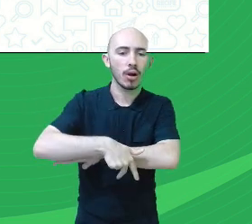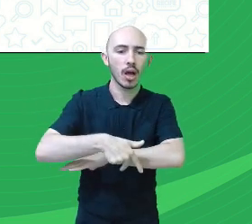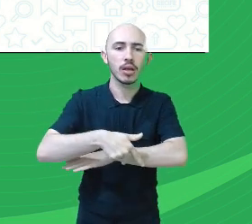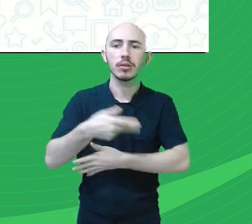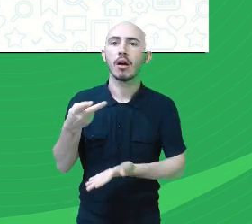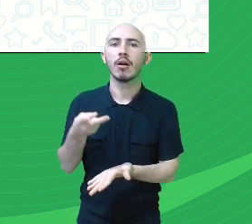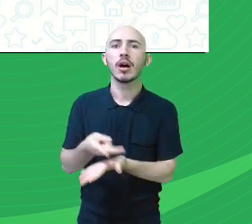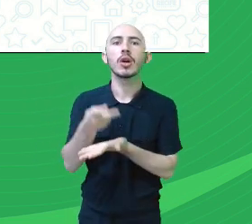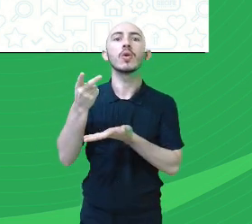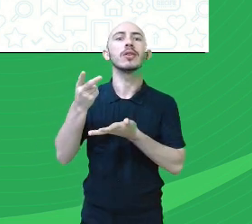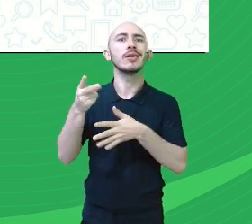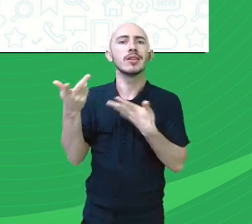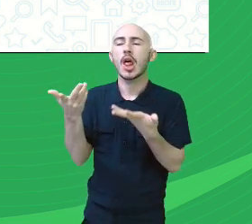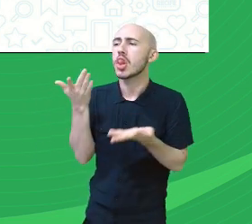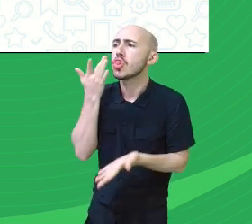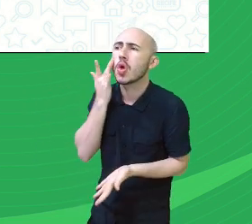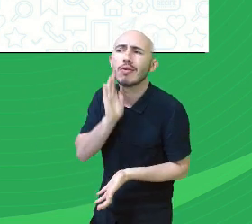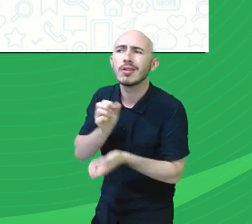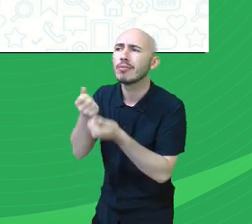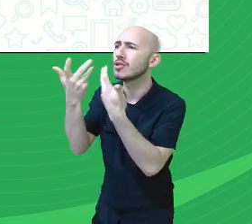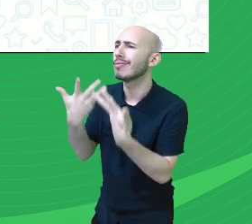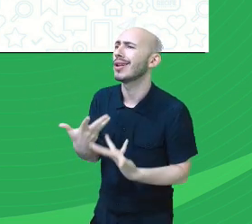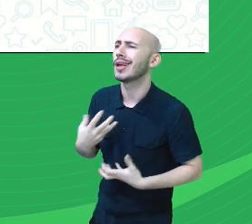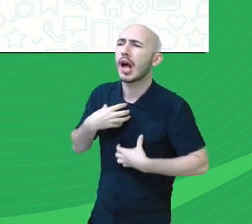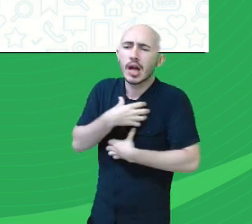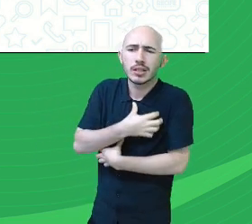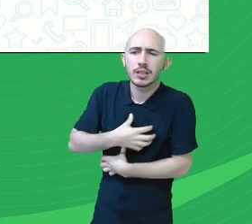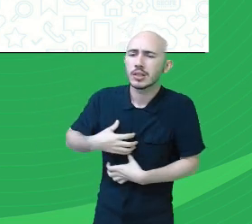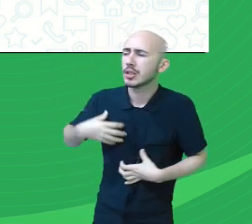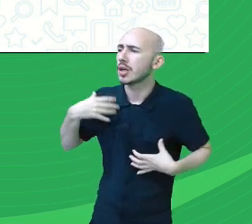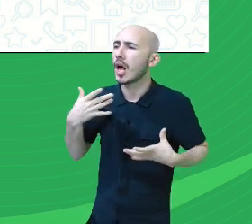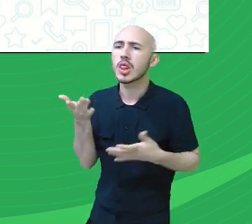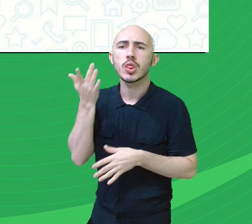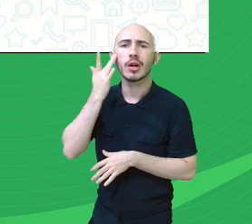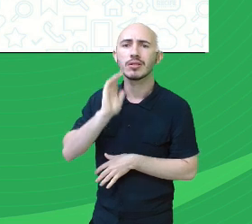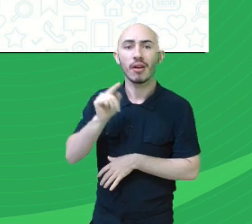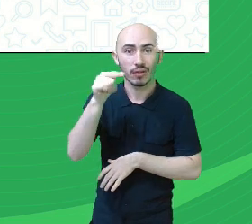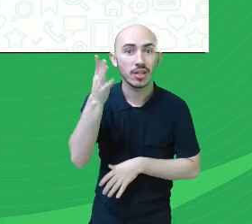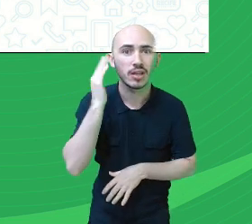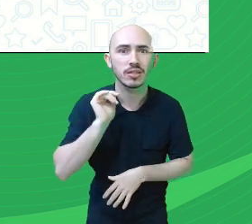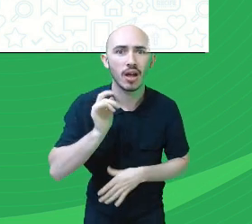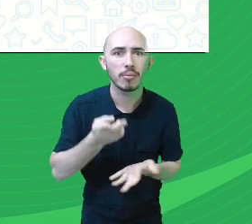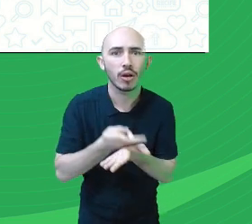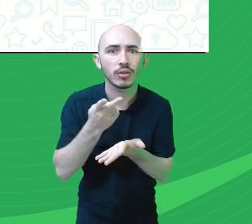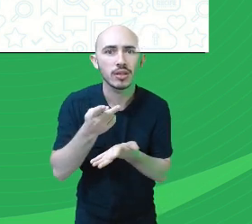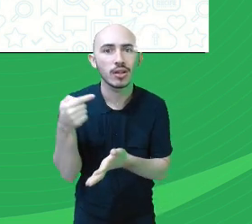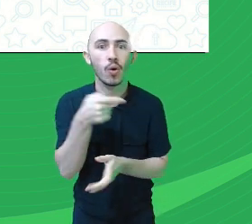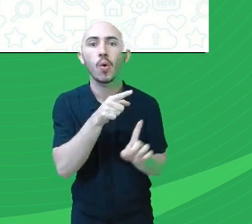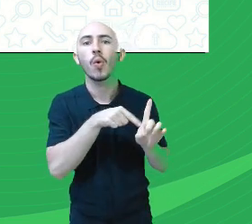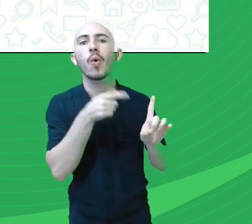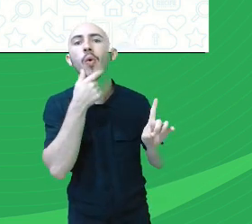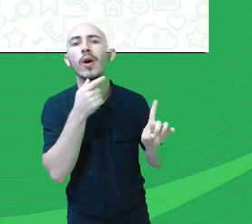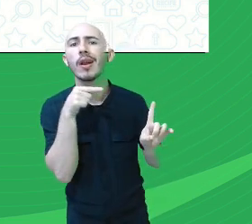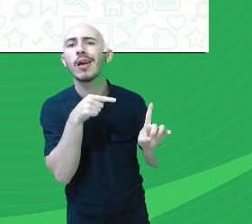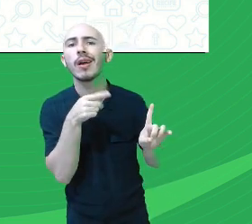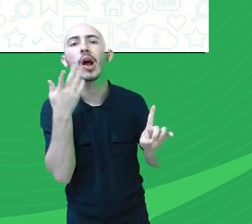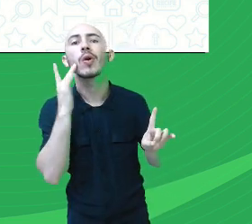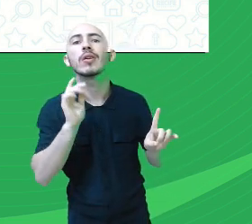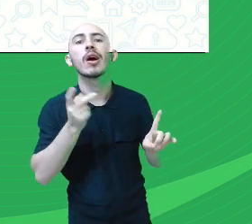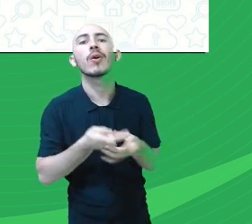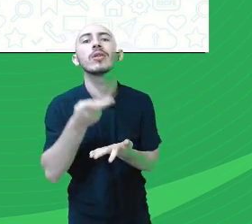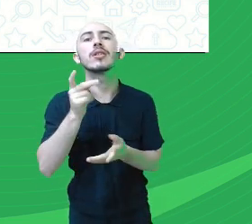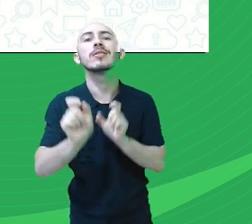com ele. Ele não sabe explicar o que é. Vocês imaginam o que é que está acontecendo com ele? O que será que